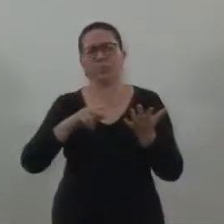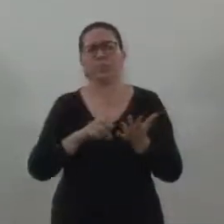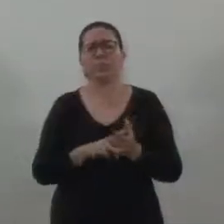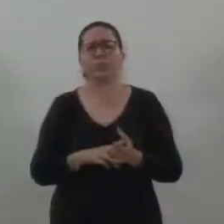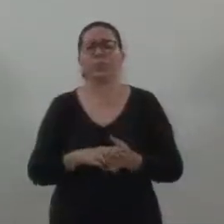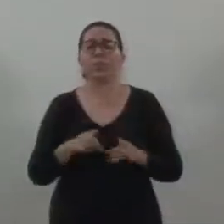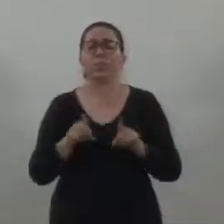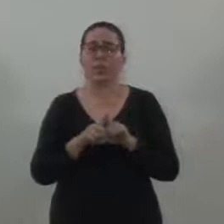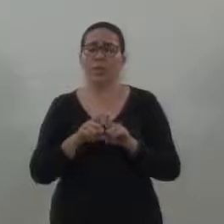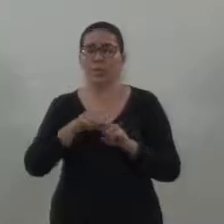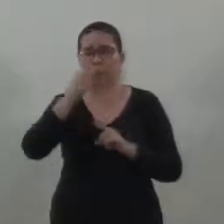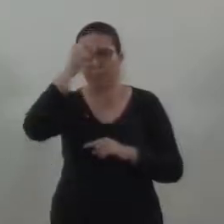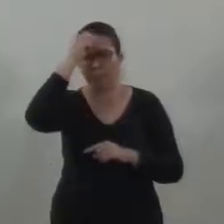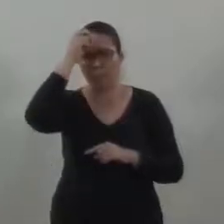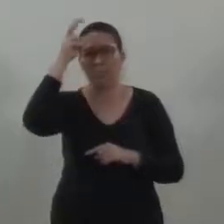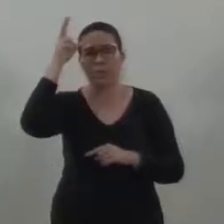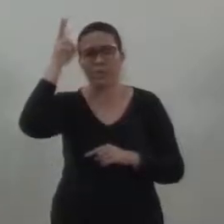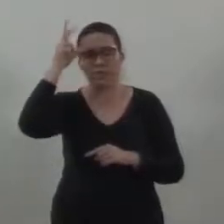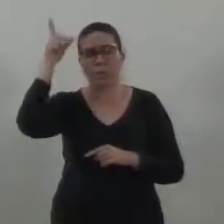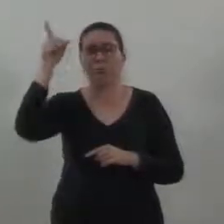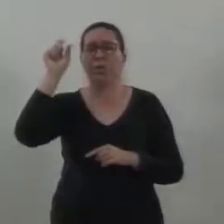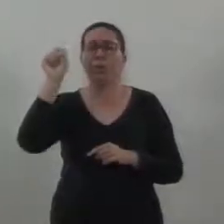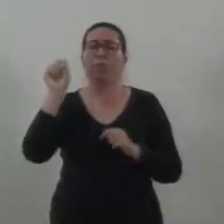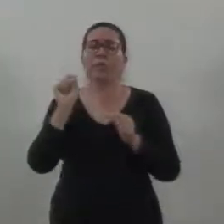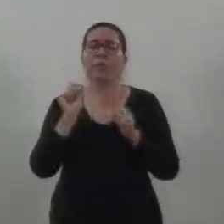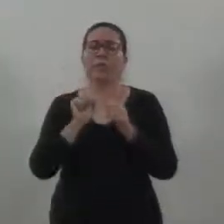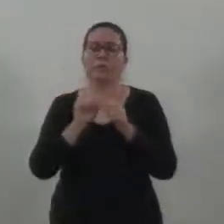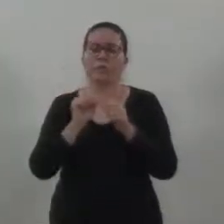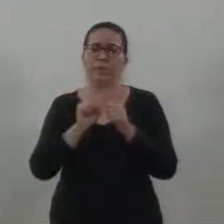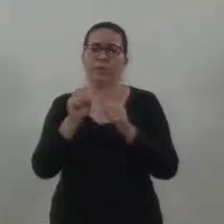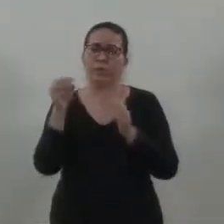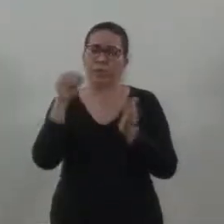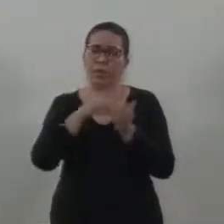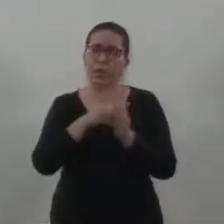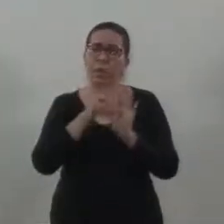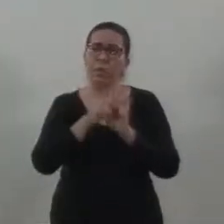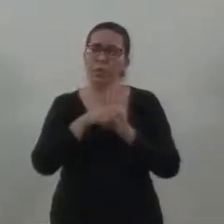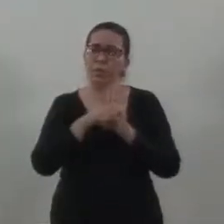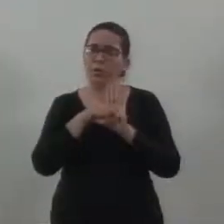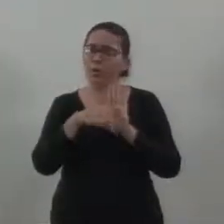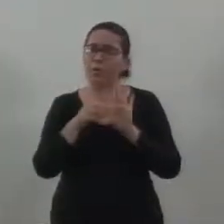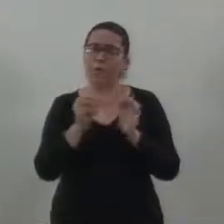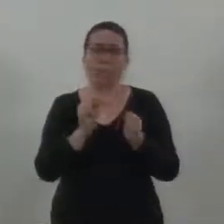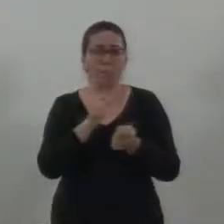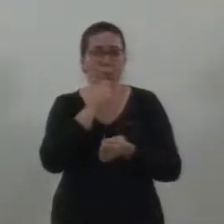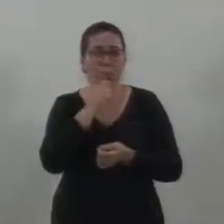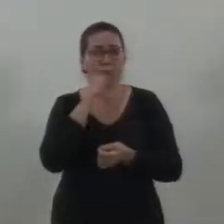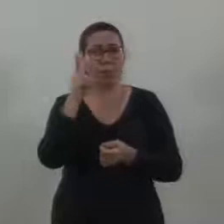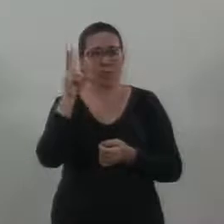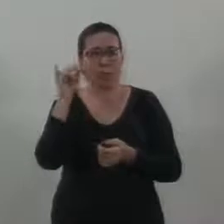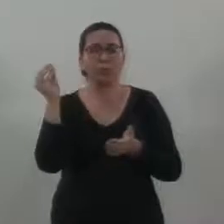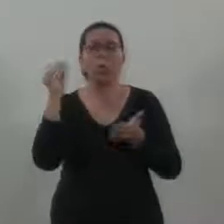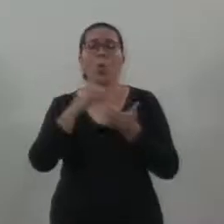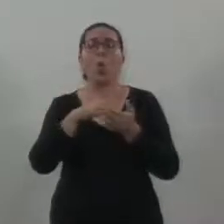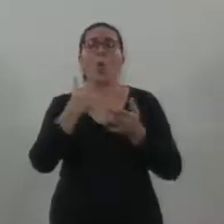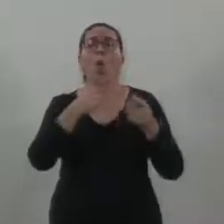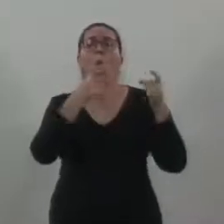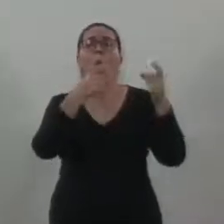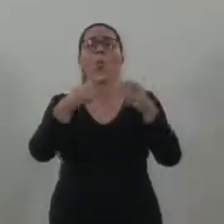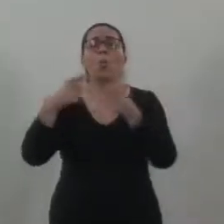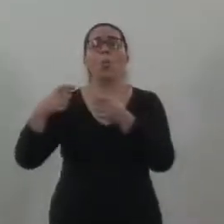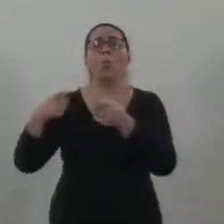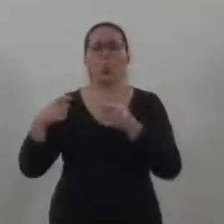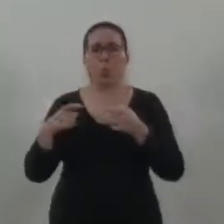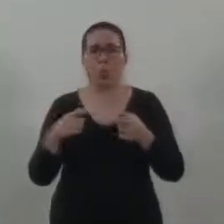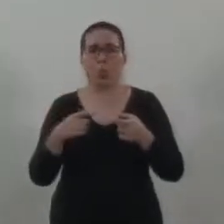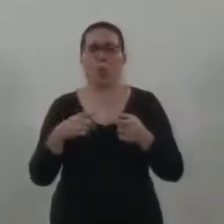da prefeitura que ela coloque claramente no projeto, coisa que não está nesse momento, quais são os locais da cidade, né,